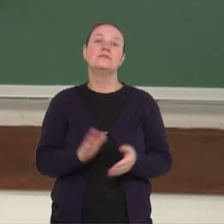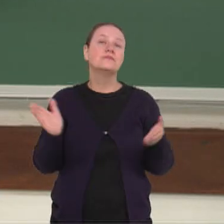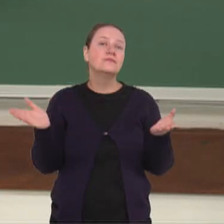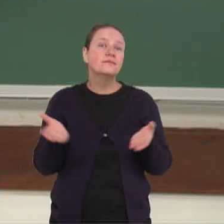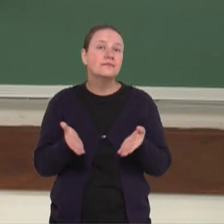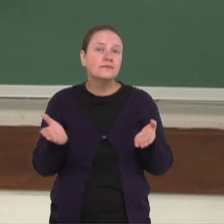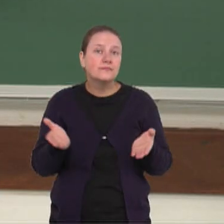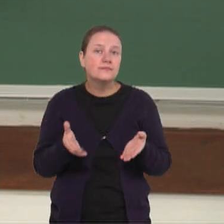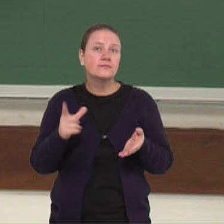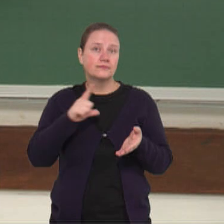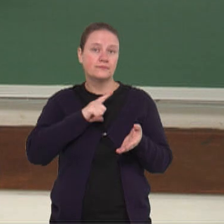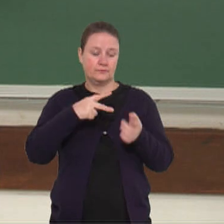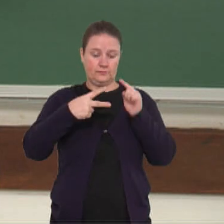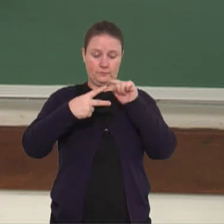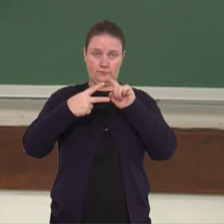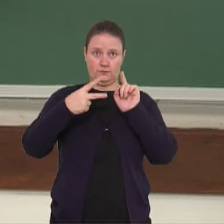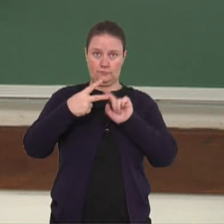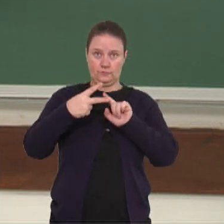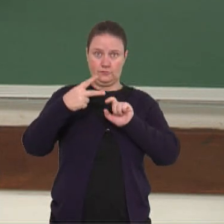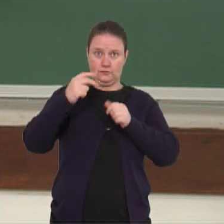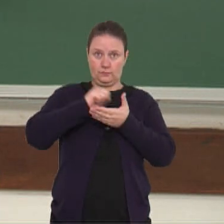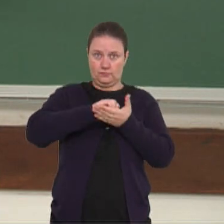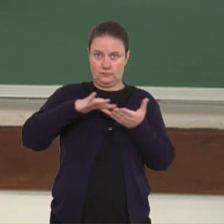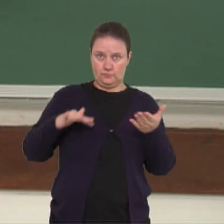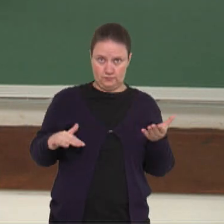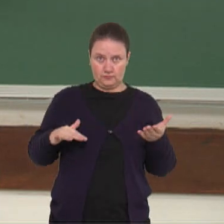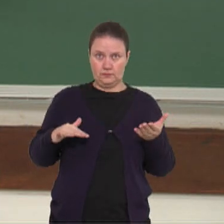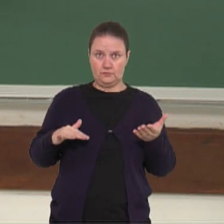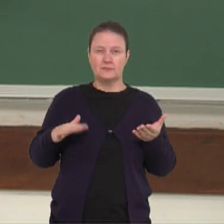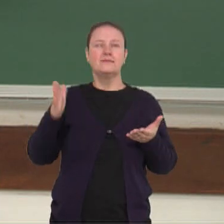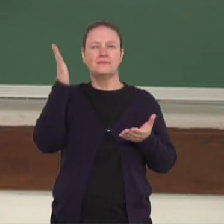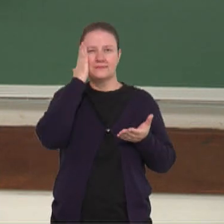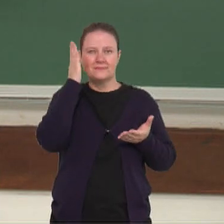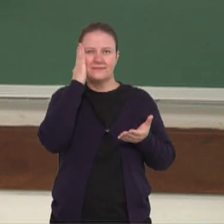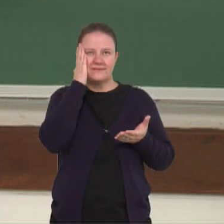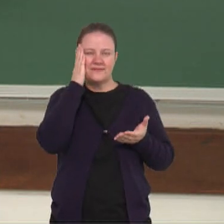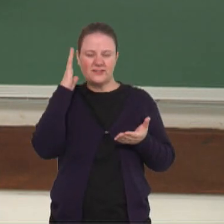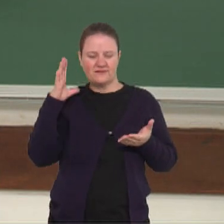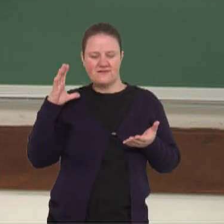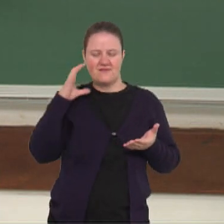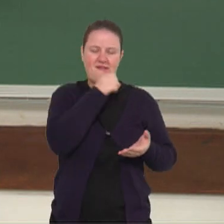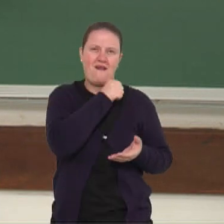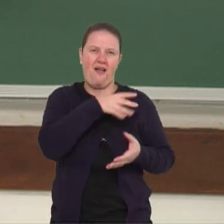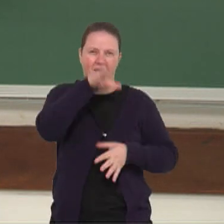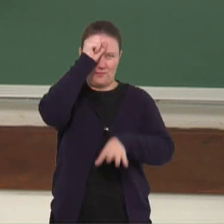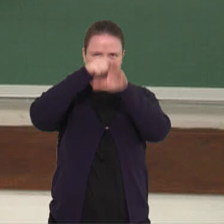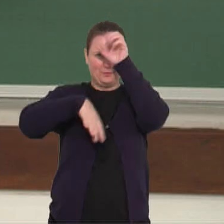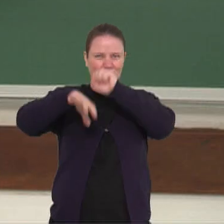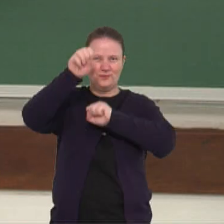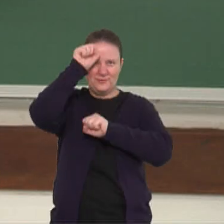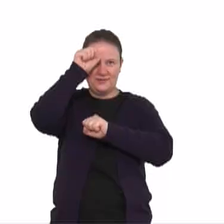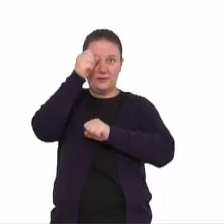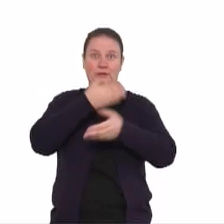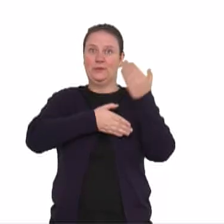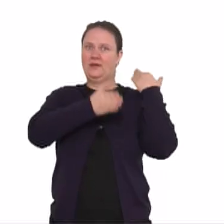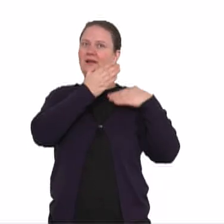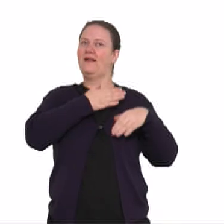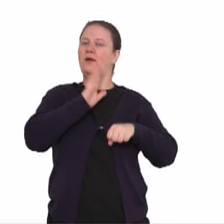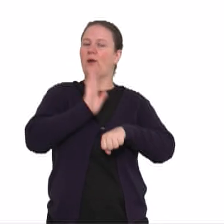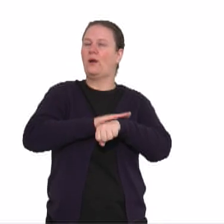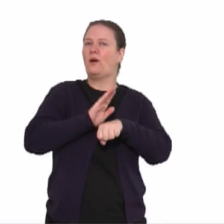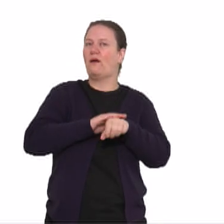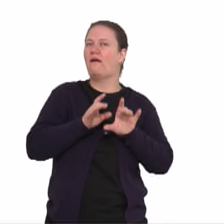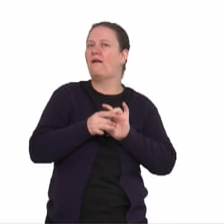Agora vocês têm mais 2 exercícios, tá? E eu sei que vocês estão ficando craques no passado. Vou dar um